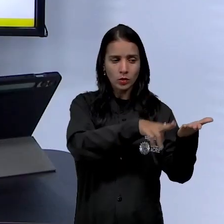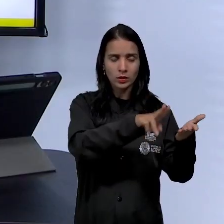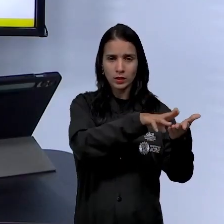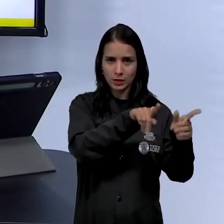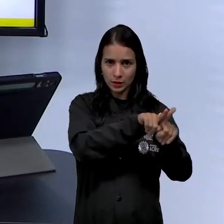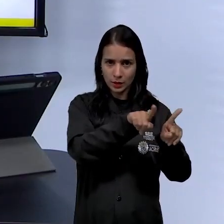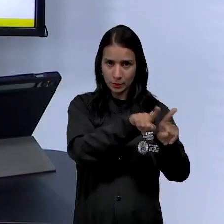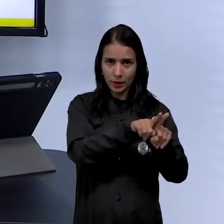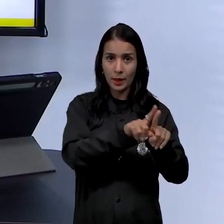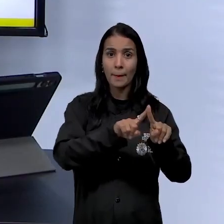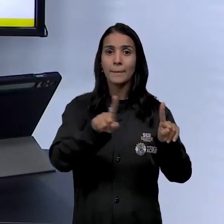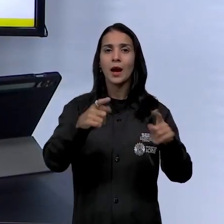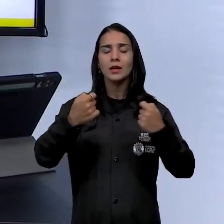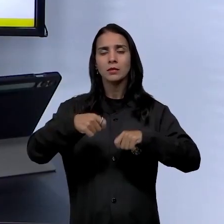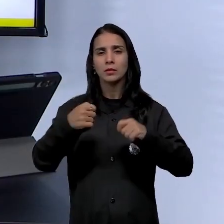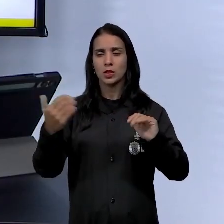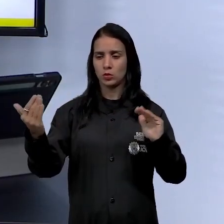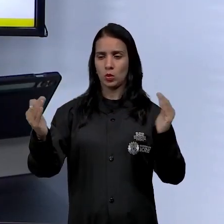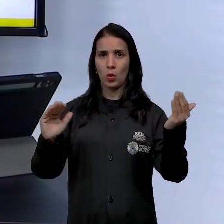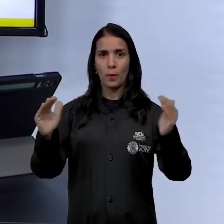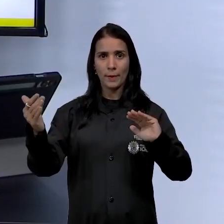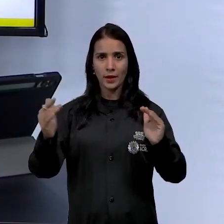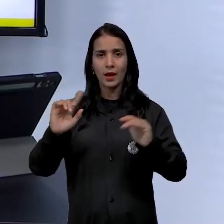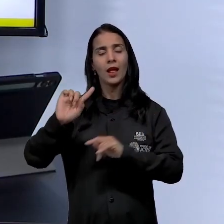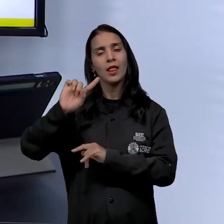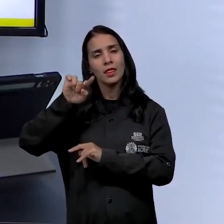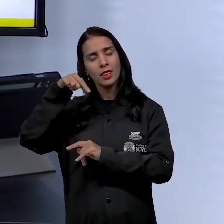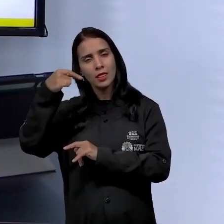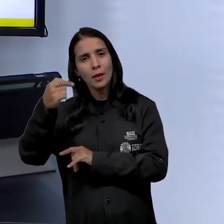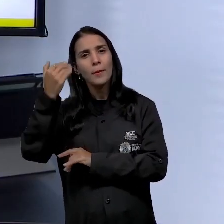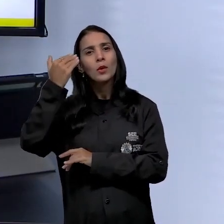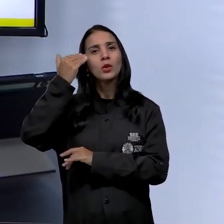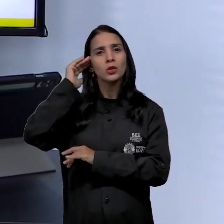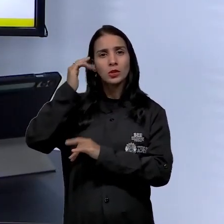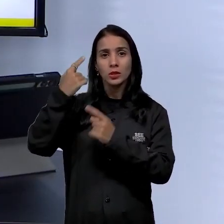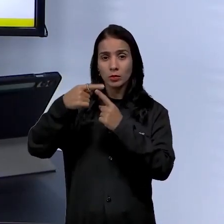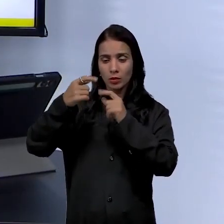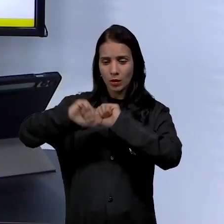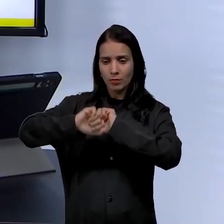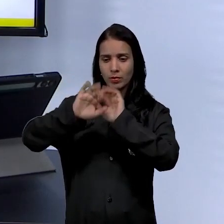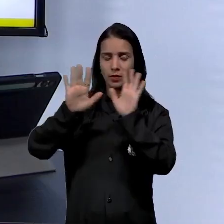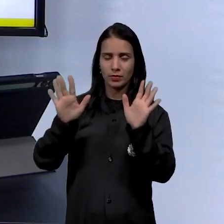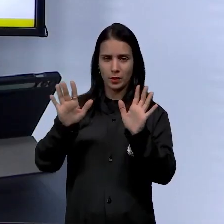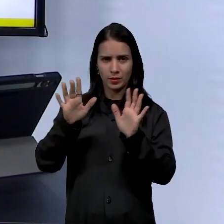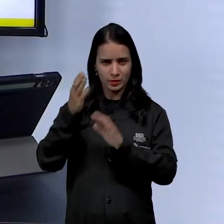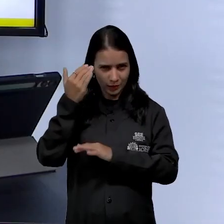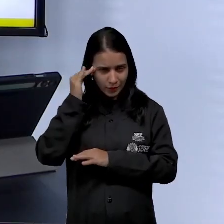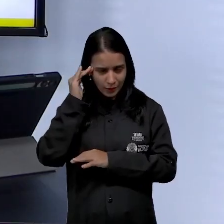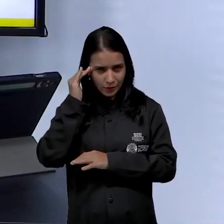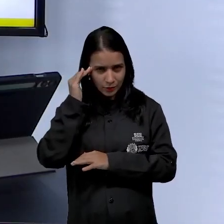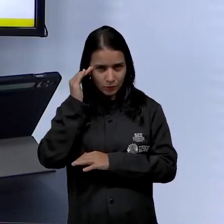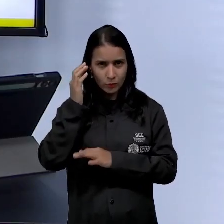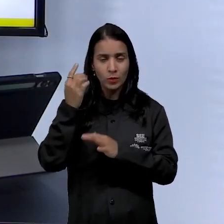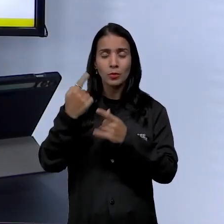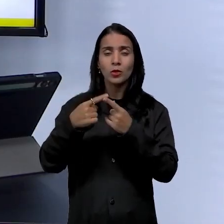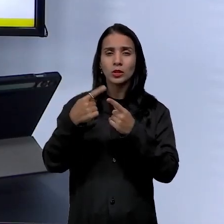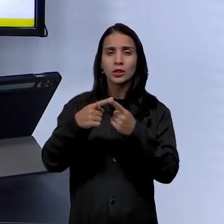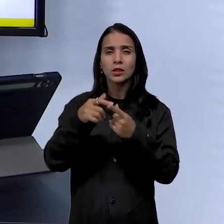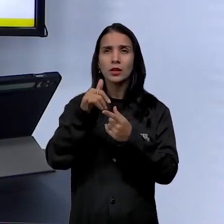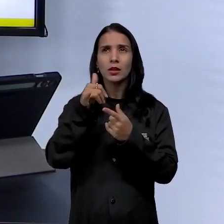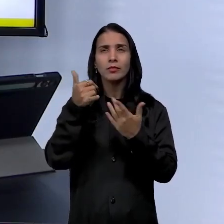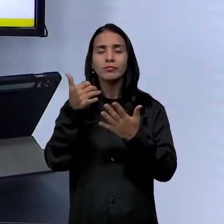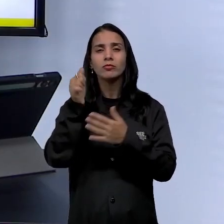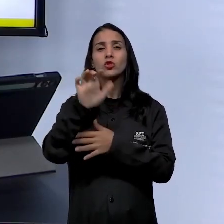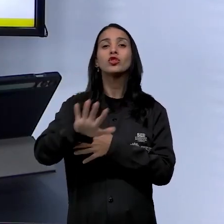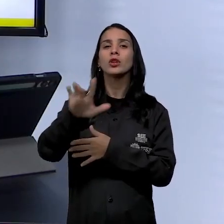e determino a altura que nos era pedido. Em geral, você tem que